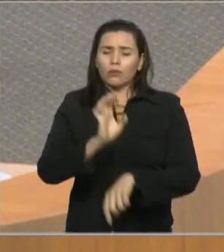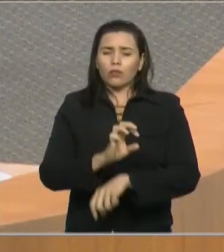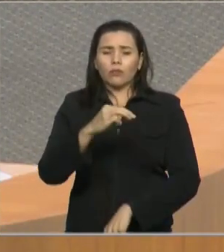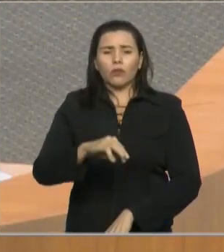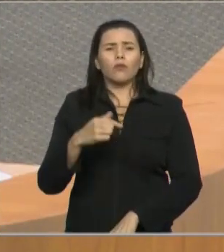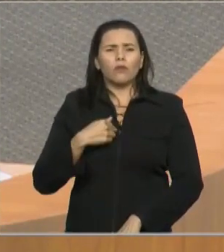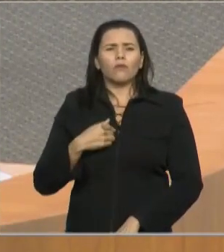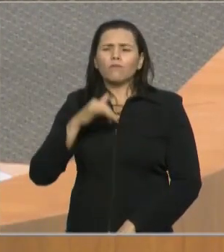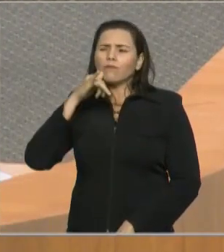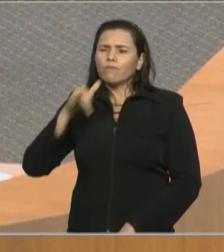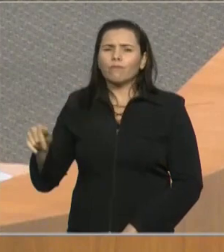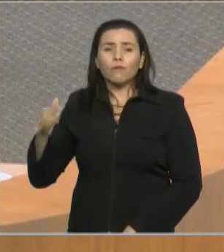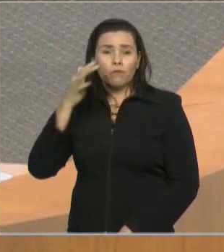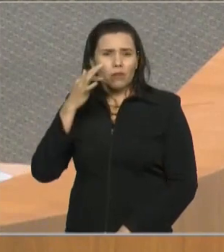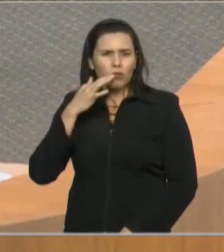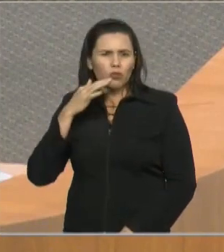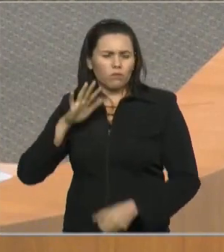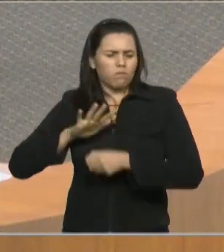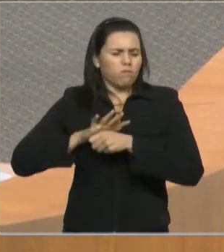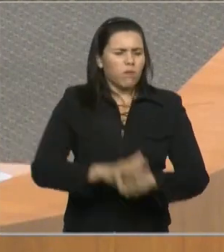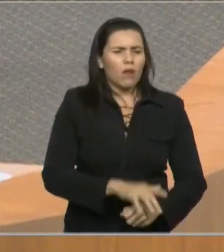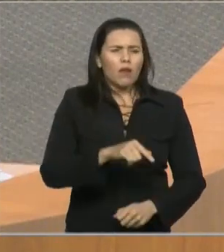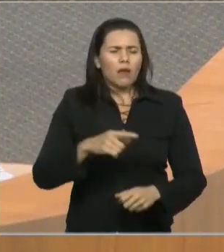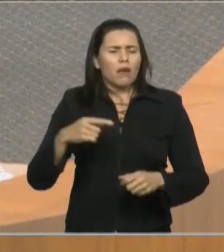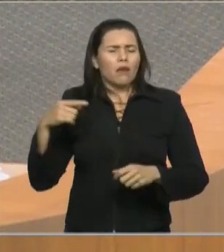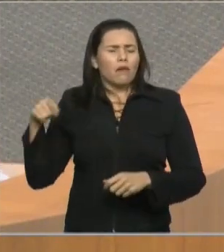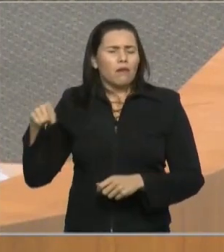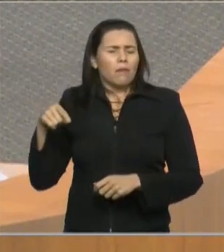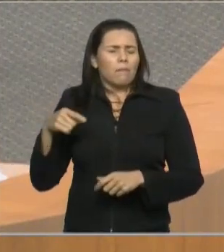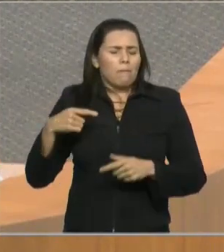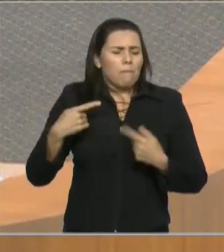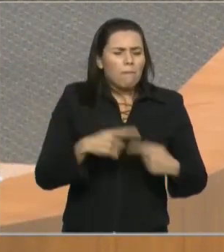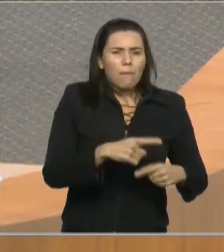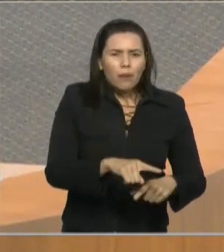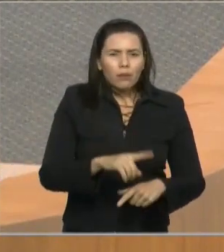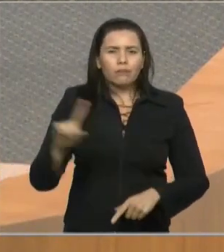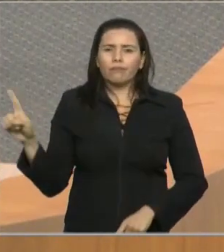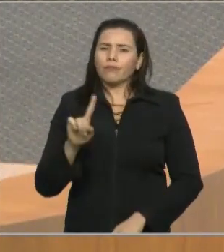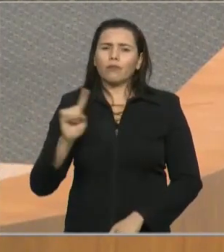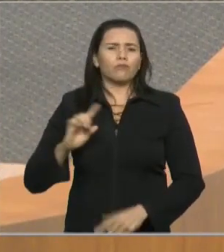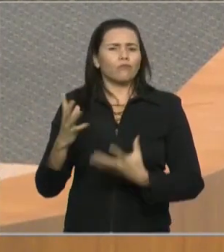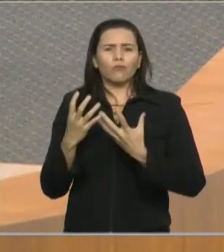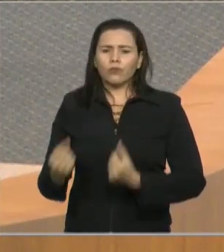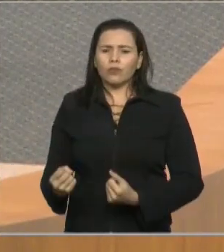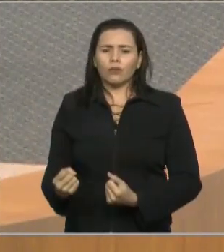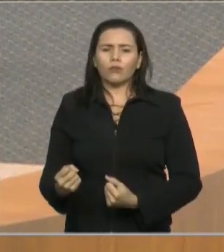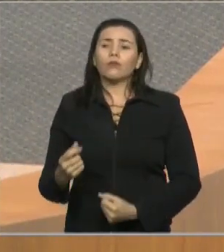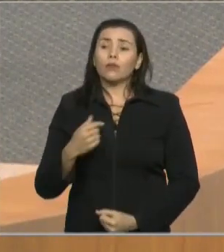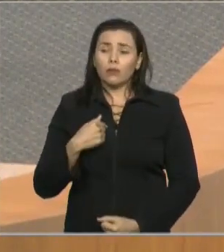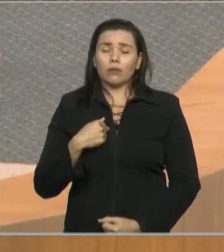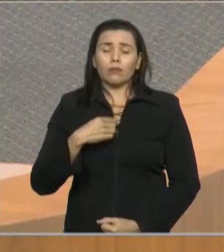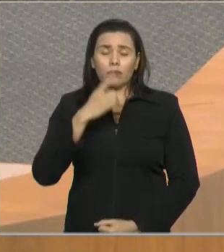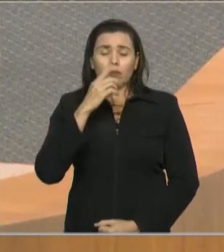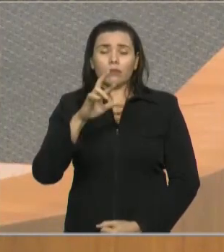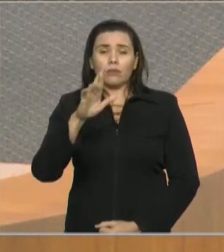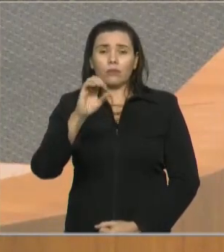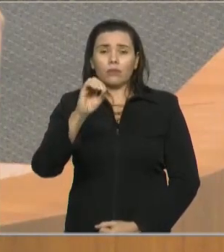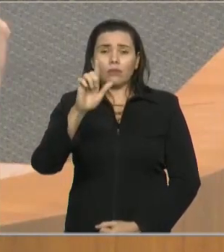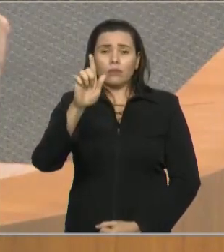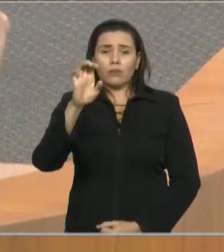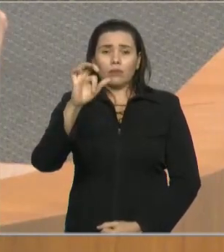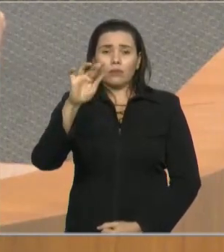advogados precisam estar conscientes dessa manobra. E vamos sim, deputado Rogério Cafeteira, aprimorar